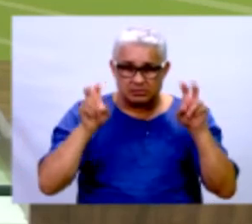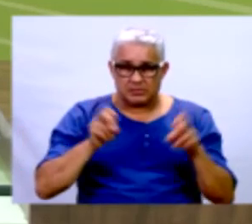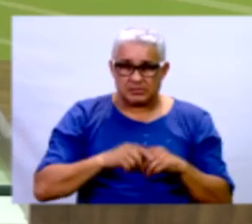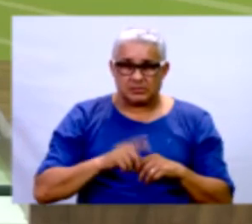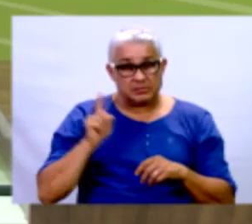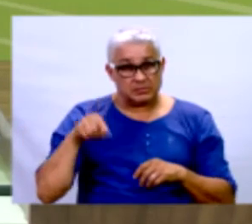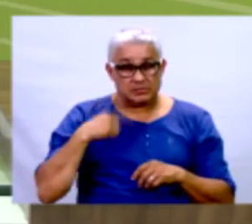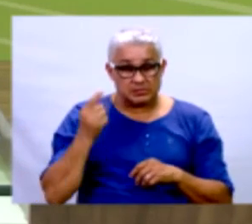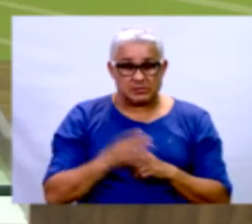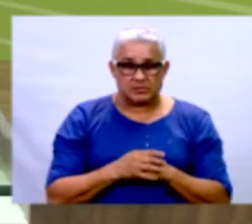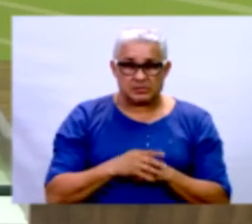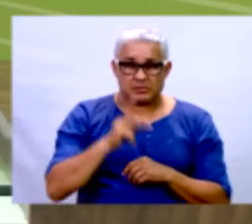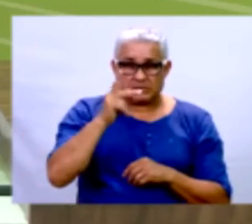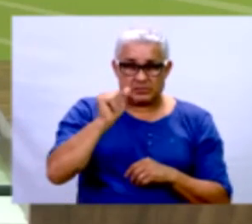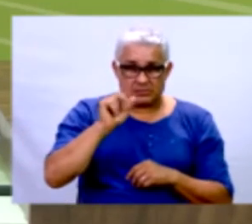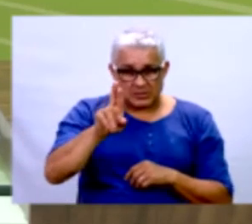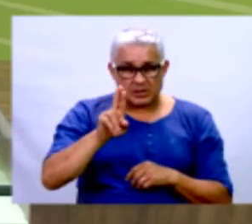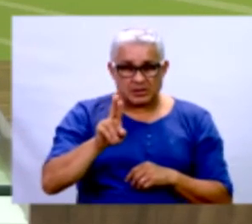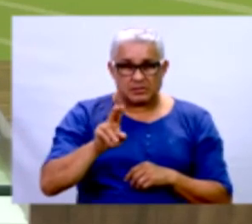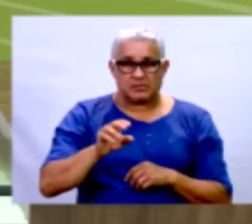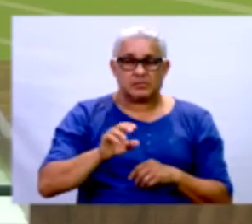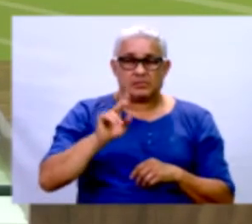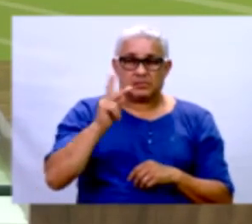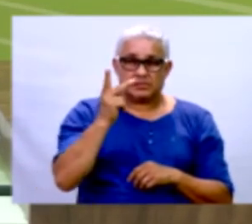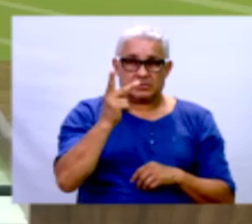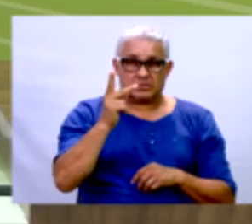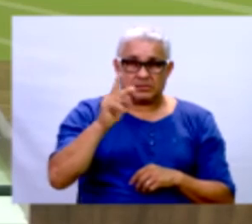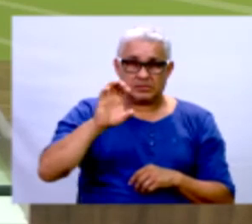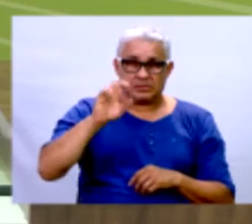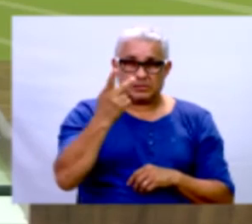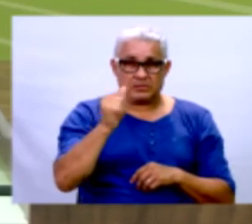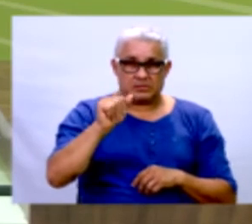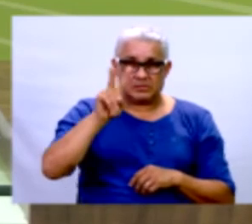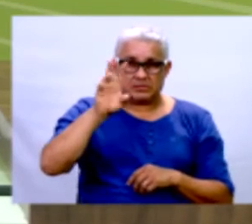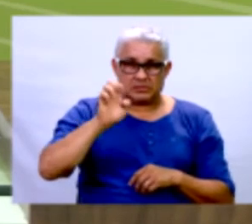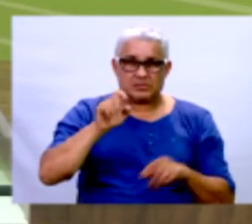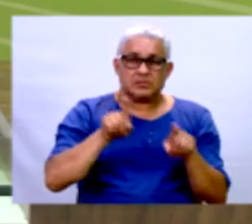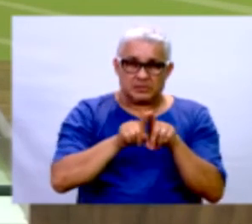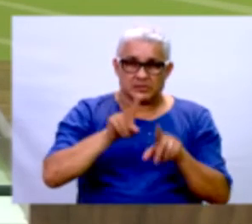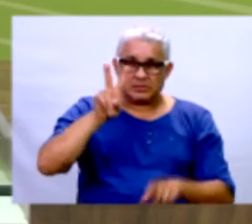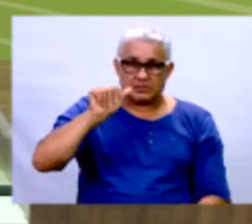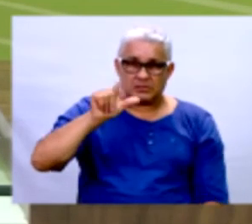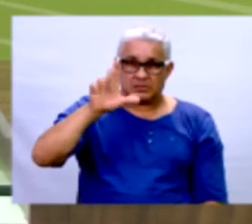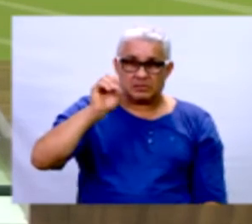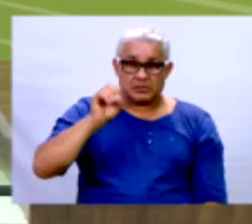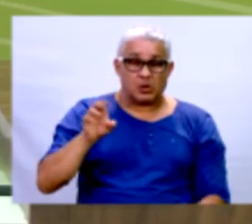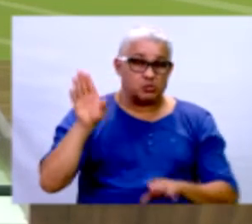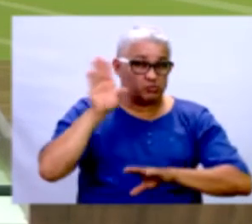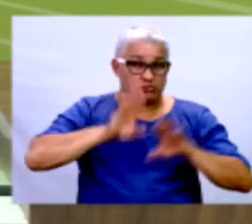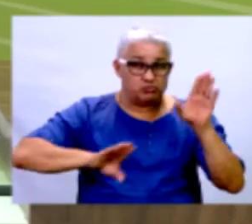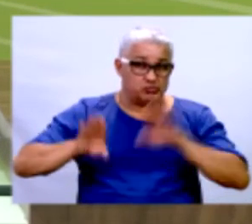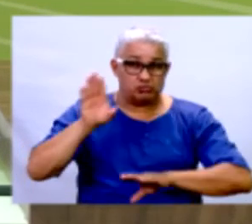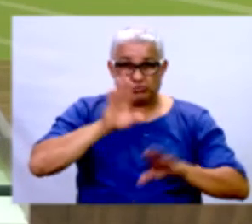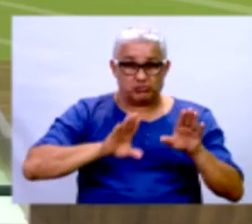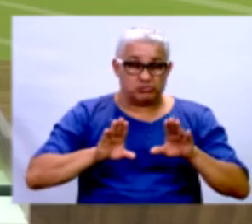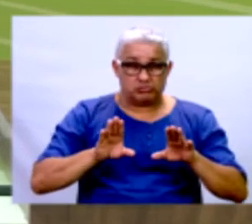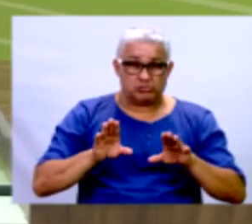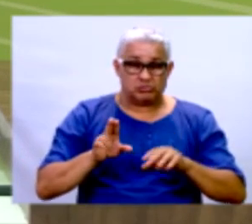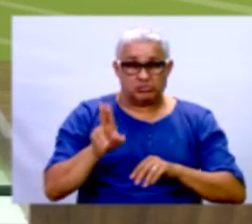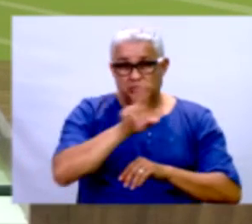Quando a gente fala do par chave-valor, tomar cuidado ao dar os nomes para as chaves, tá?